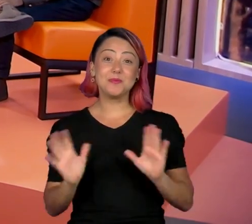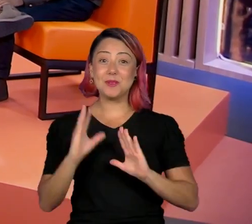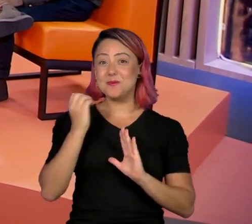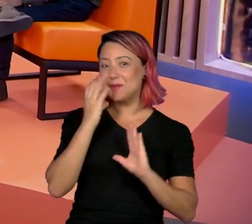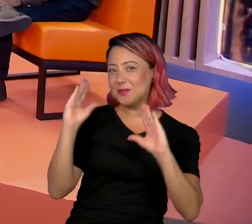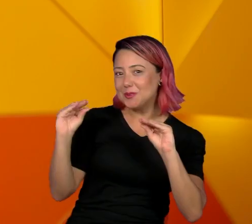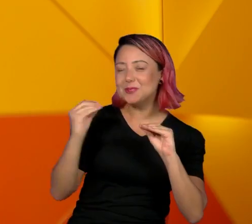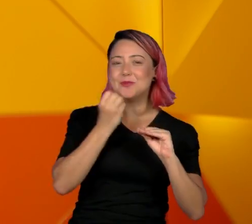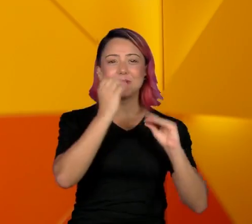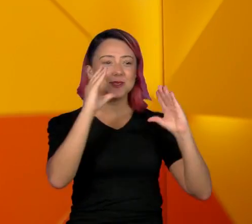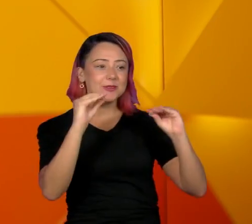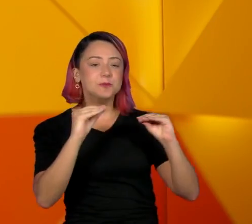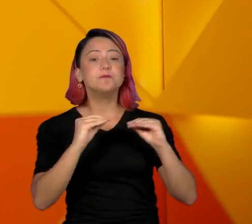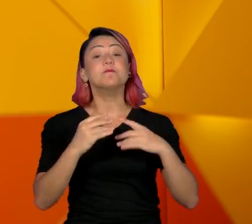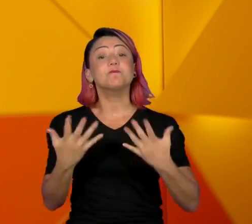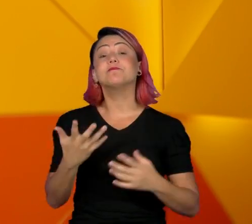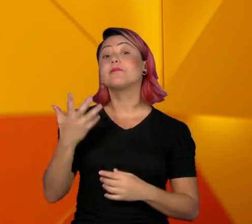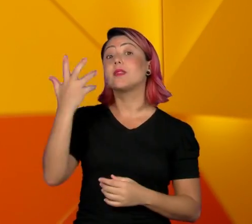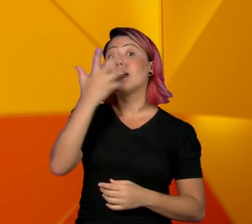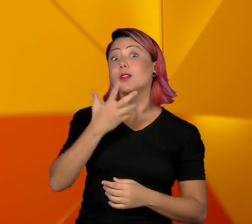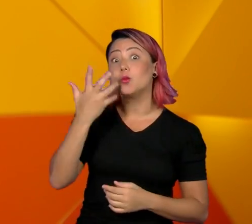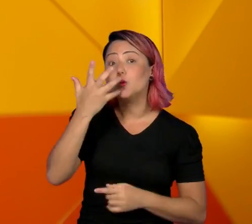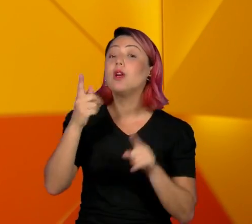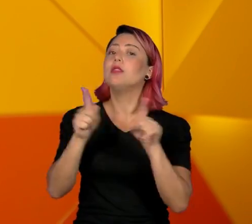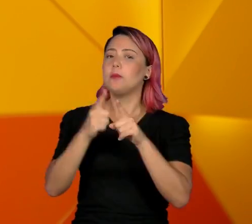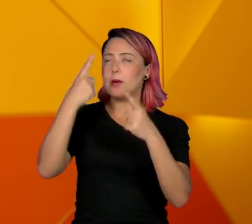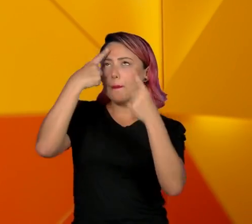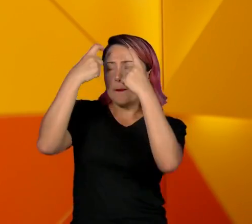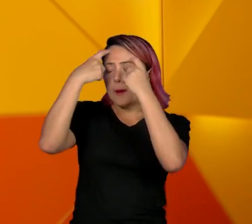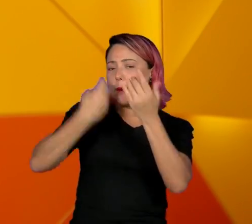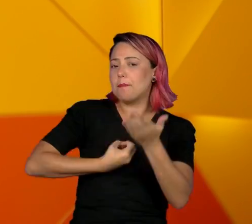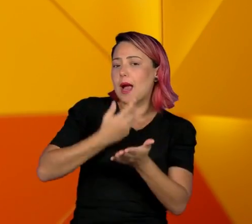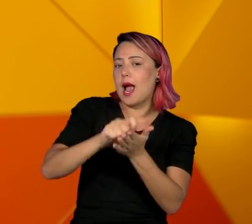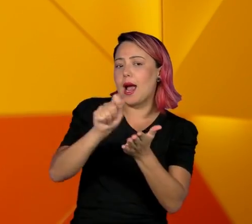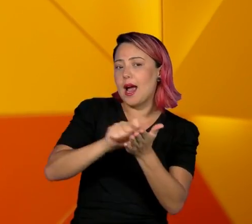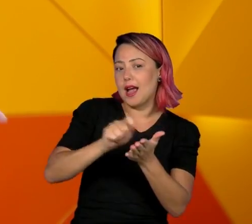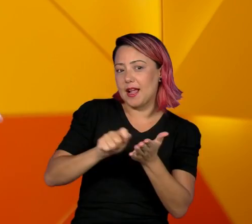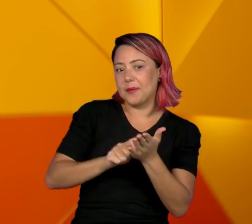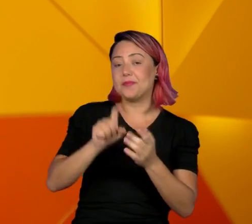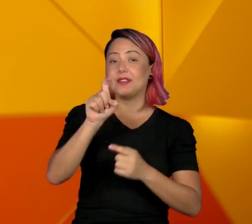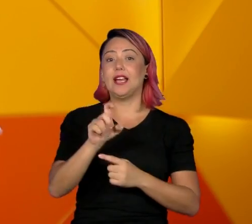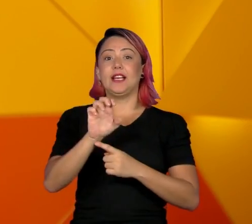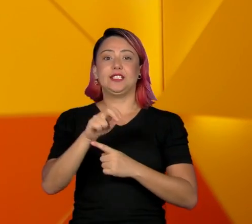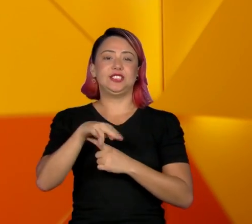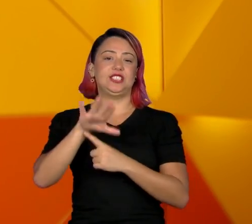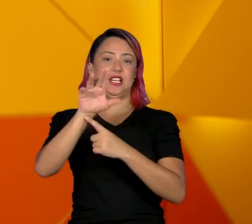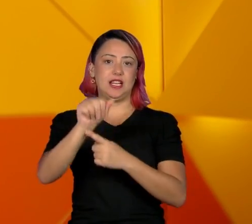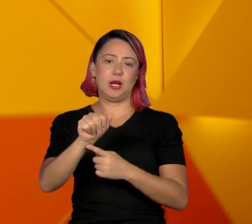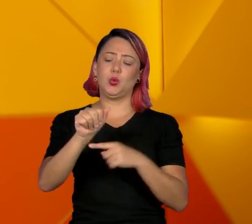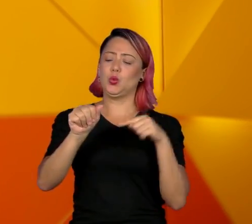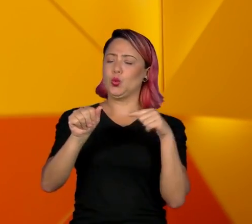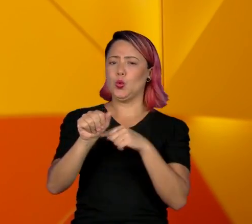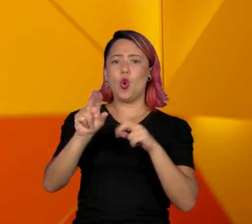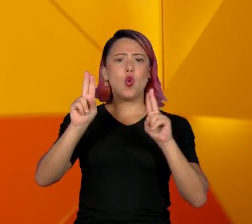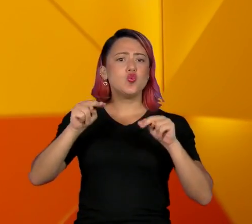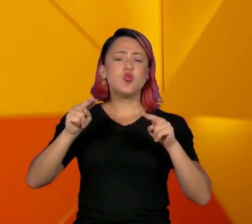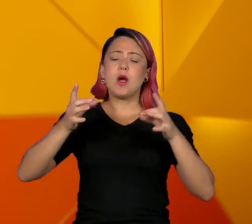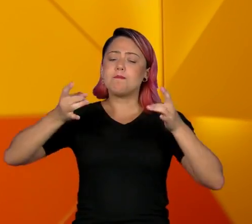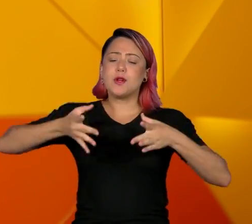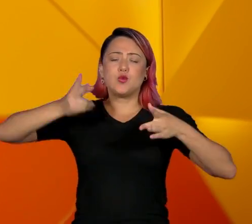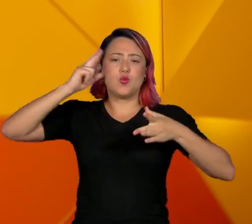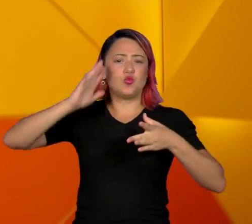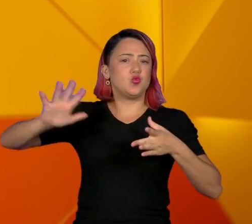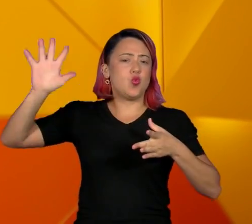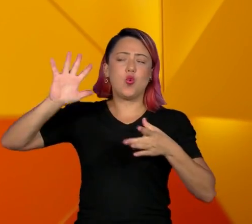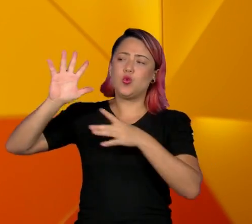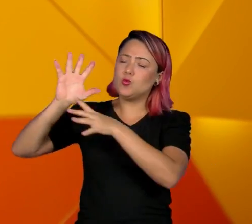Cris. E a cantora e compositora baiana Xenia França, essa não abre mão de sonhar. E olha que ela já